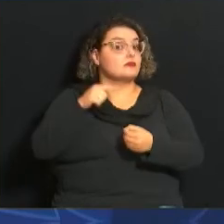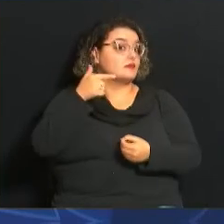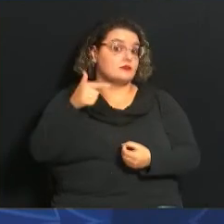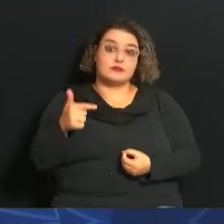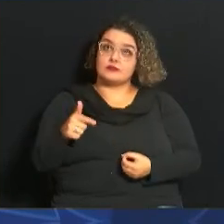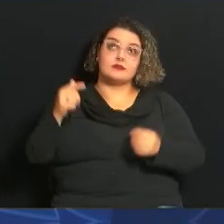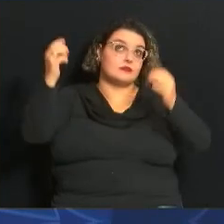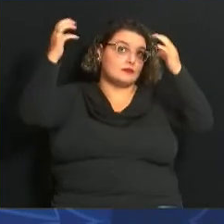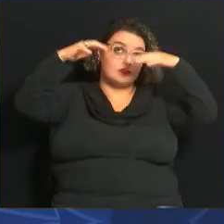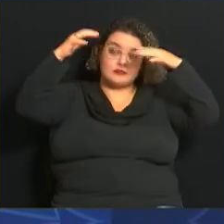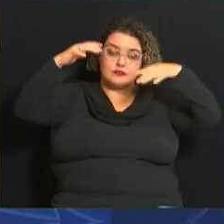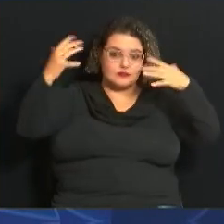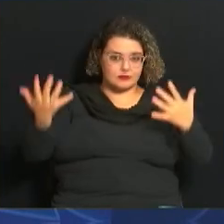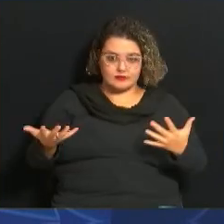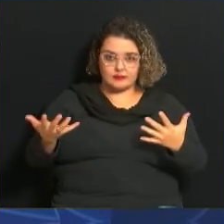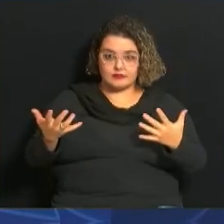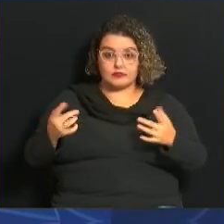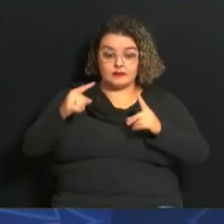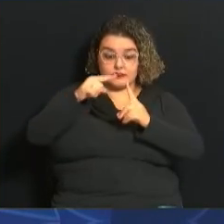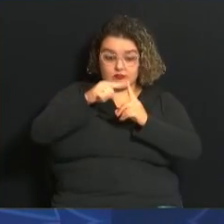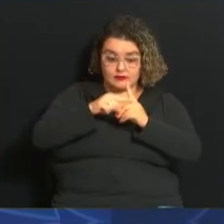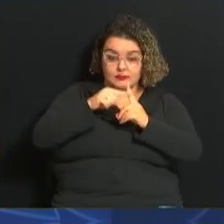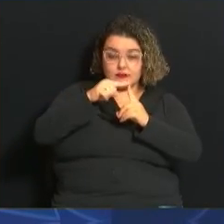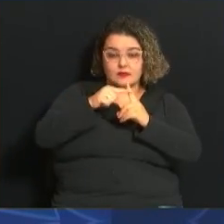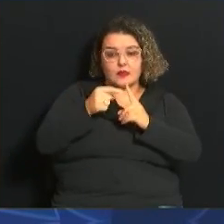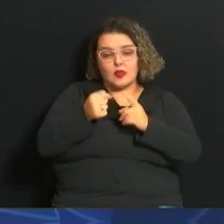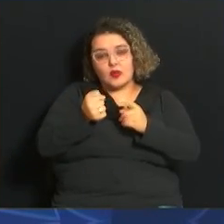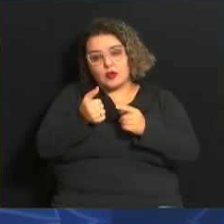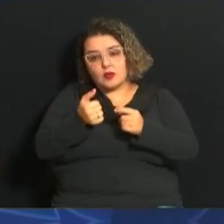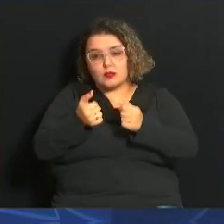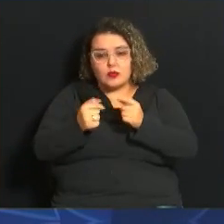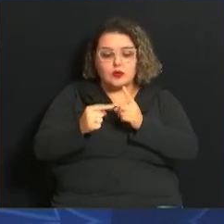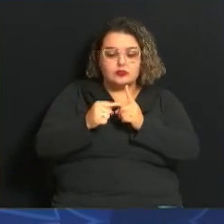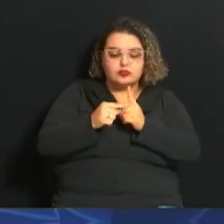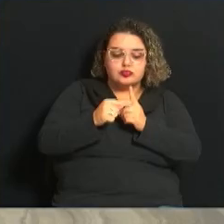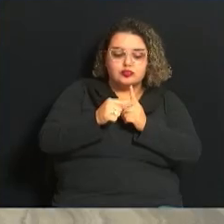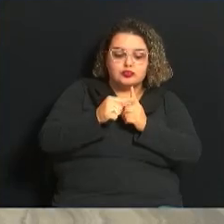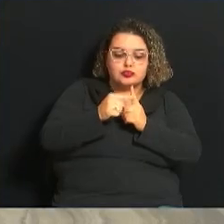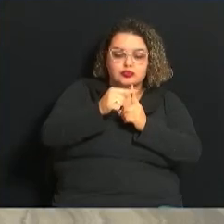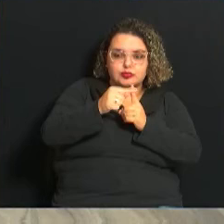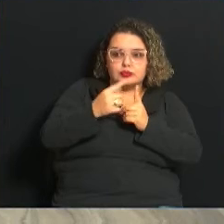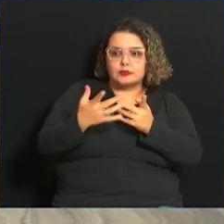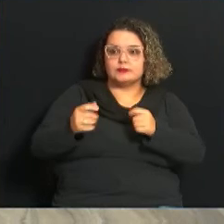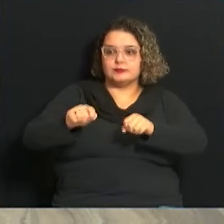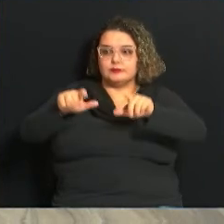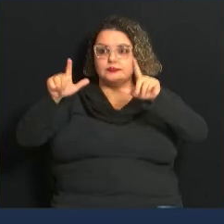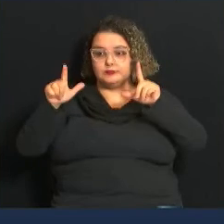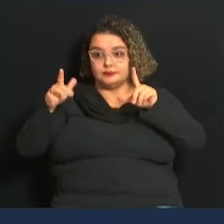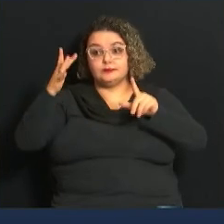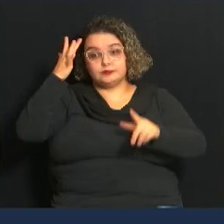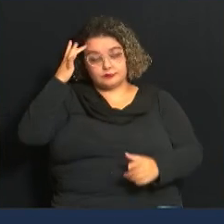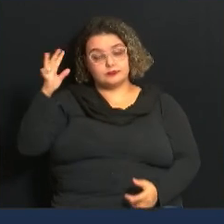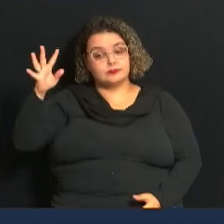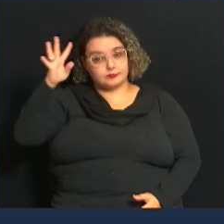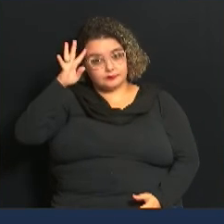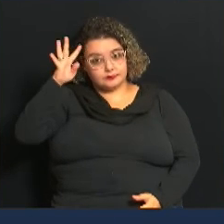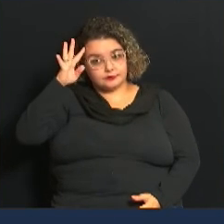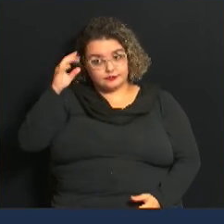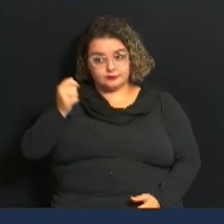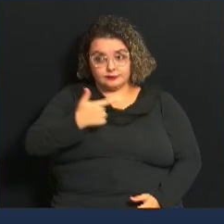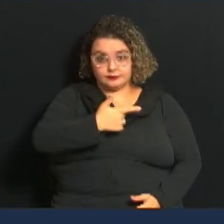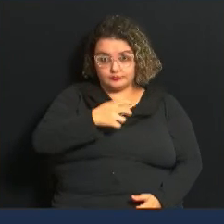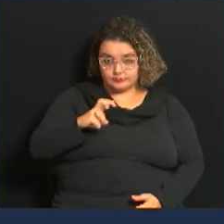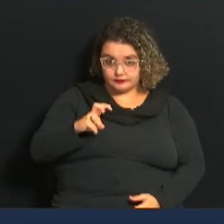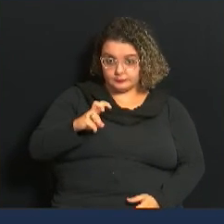chuva. A temperatura aos poucos vai subindo. Olha só, então aqui na minha tela, amanhã, quarta-feira, 25